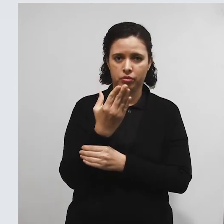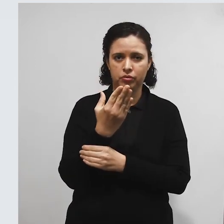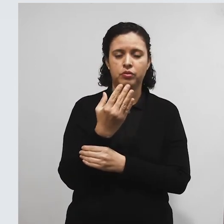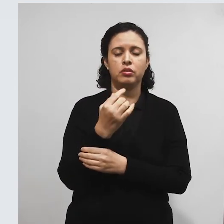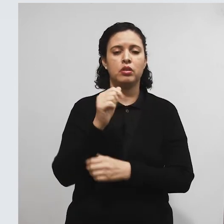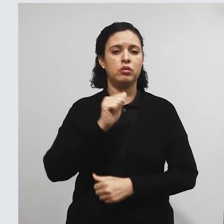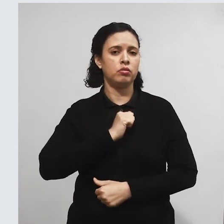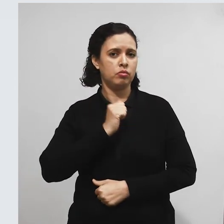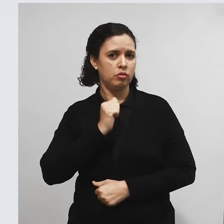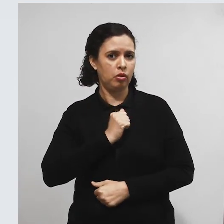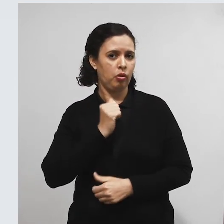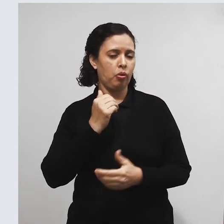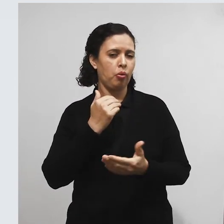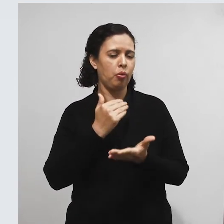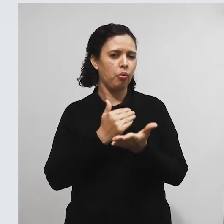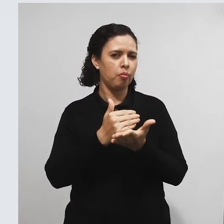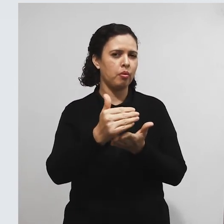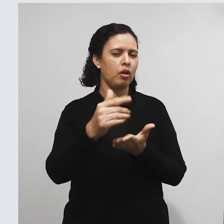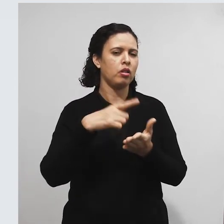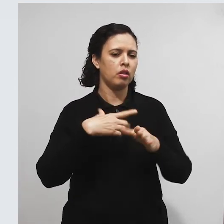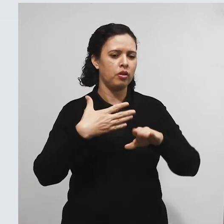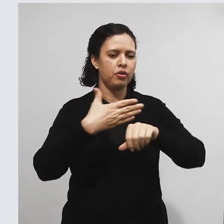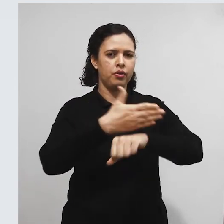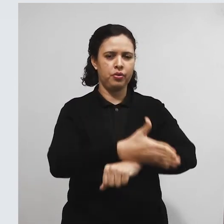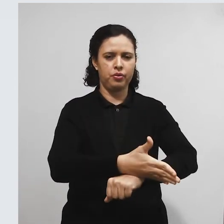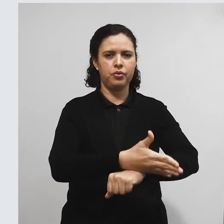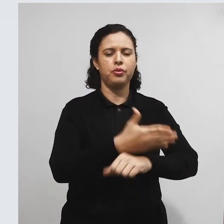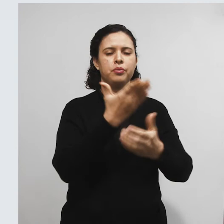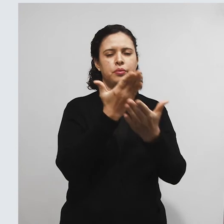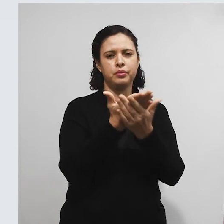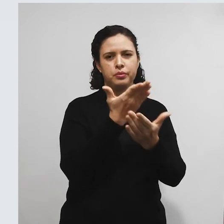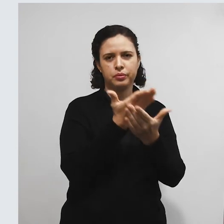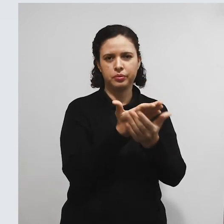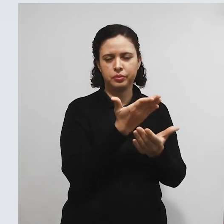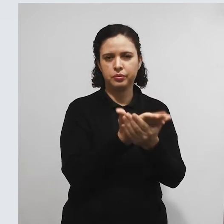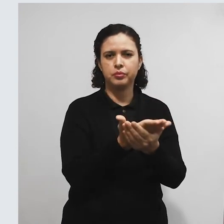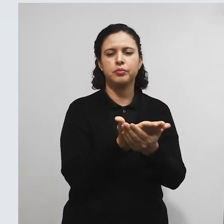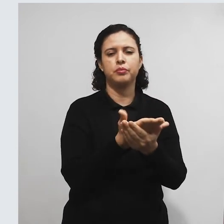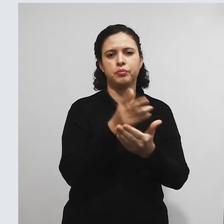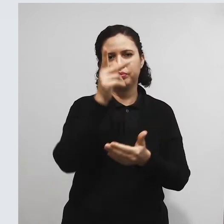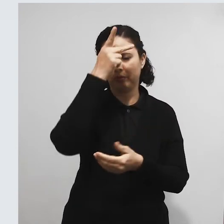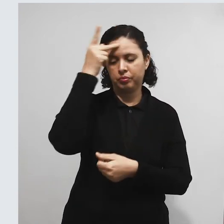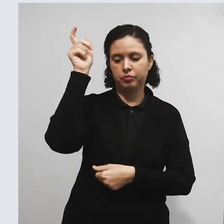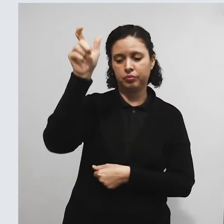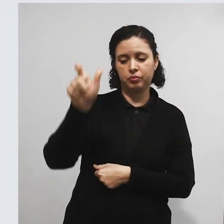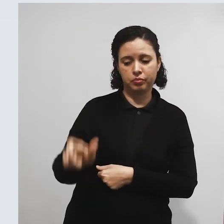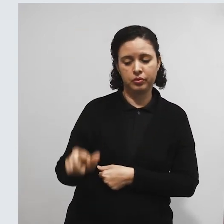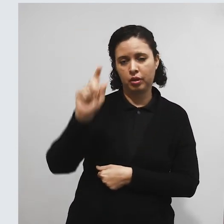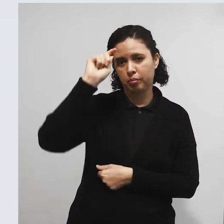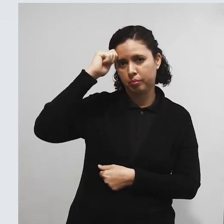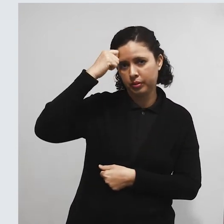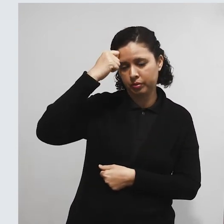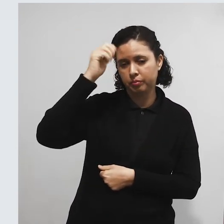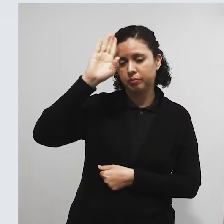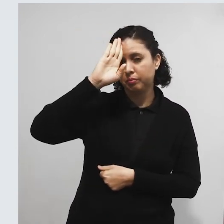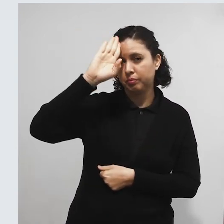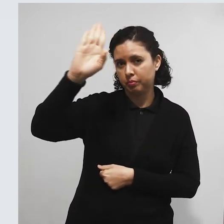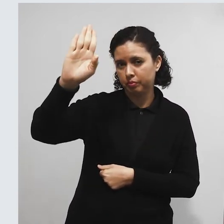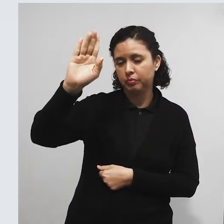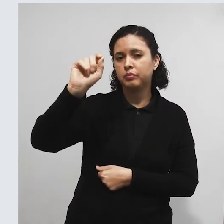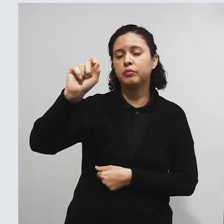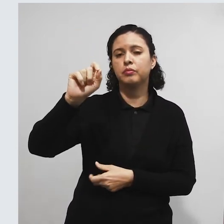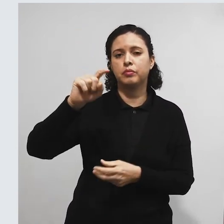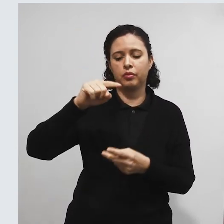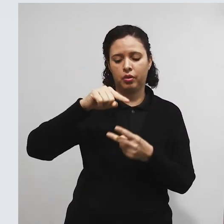antropologia começa a ter esse ingresso. O estudo sobre o negro no Brasil, principalmente com